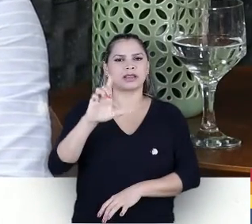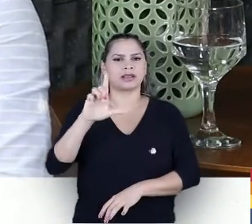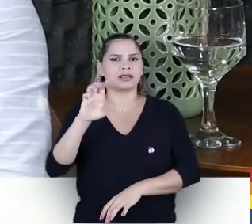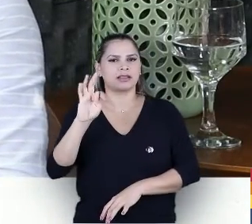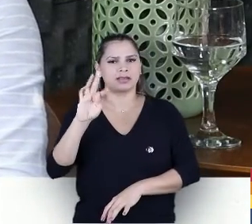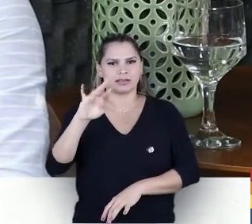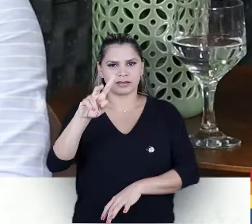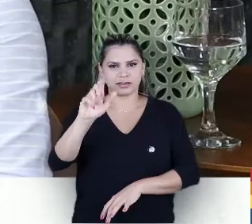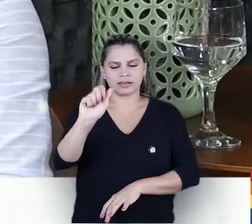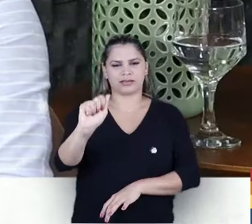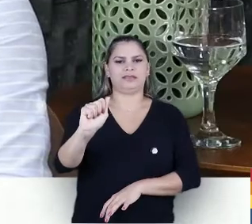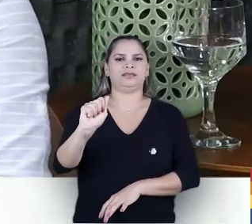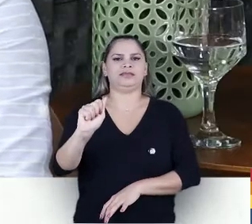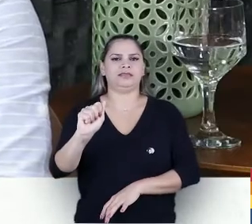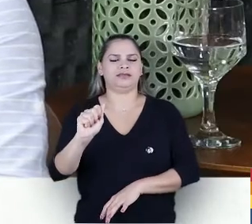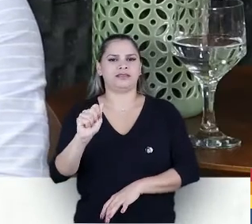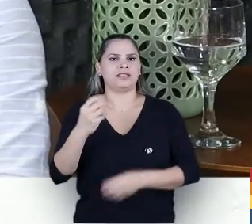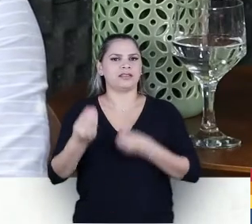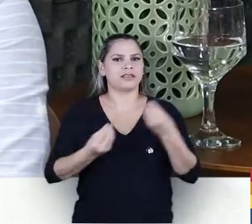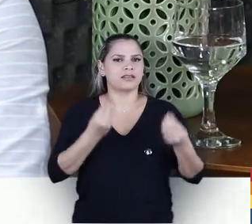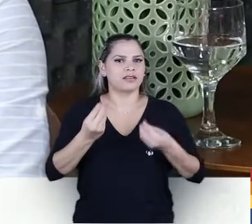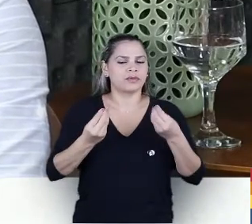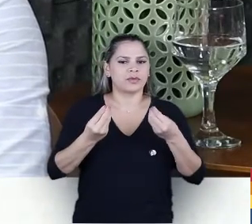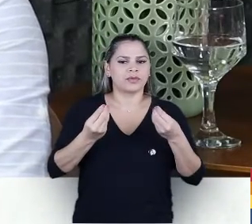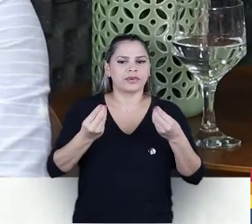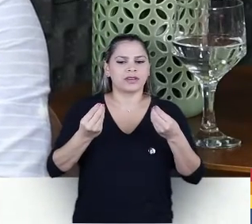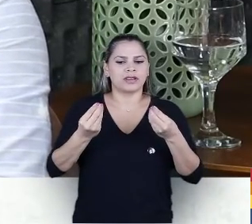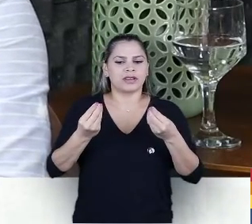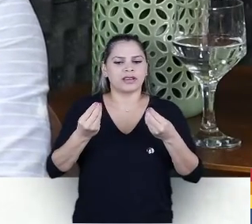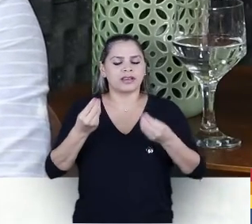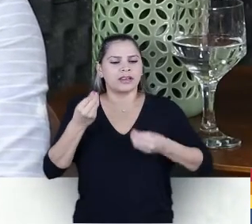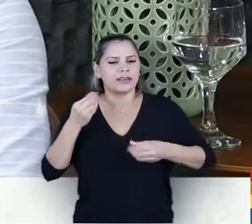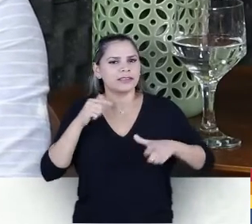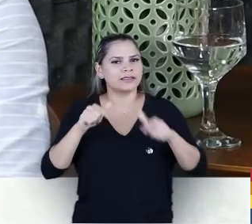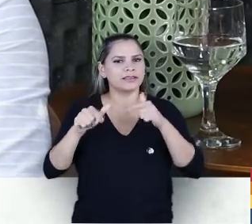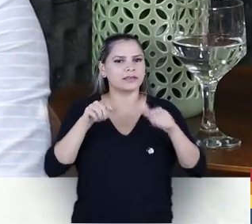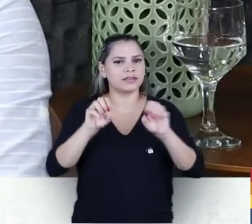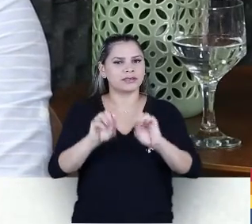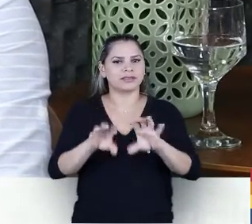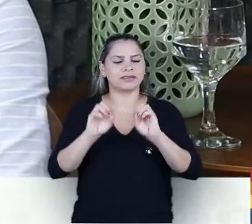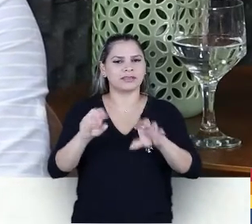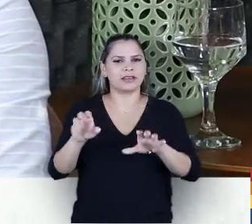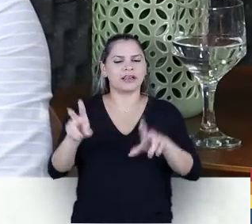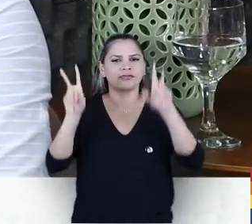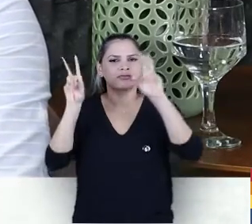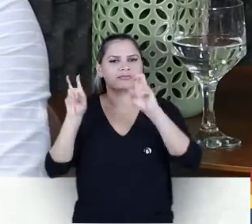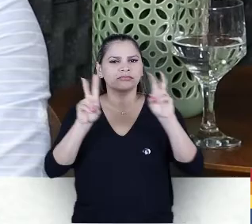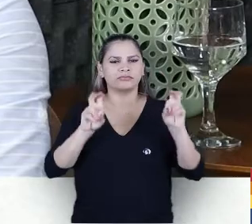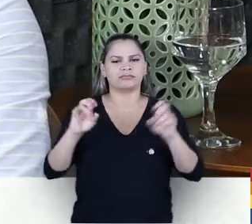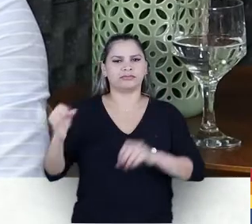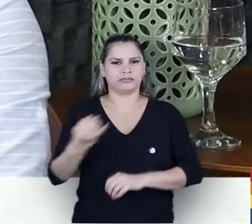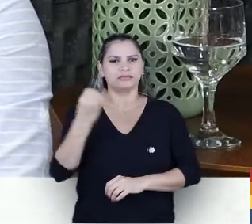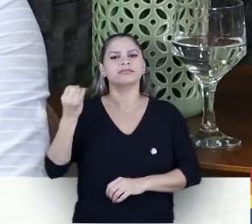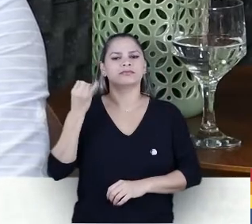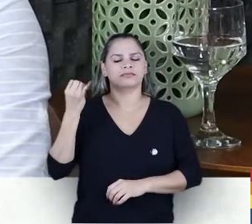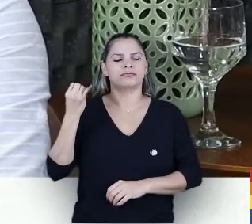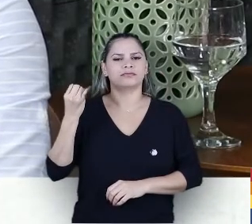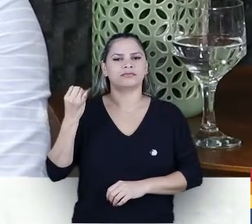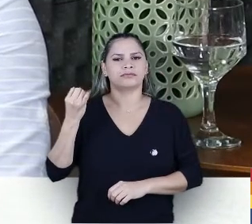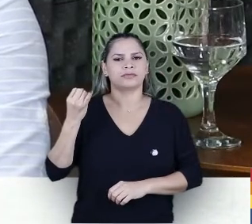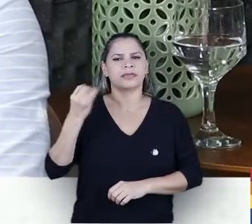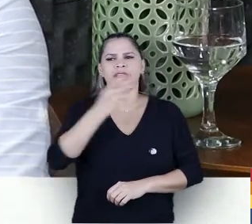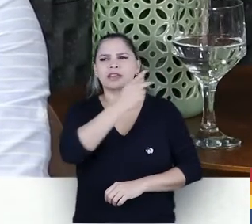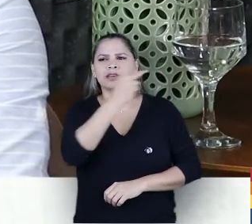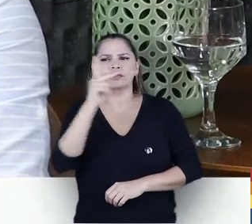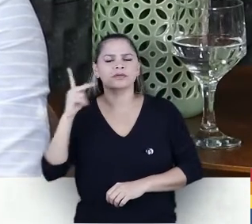os outros componentes curriculares também têm essa necessidade de trazer, de desenvolver